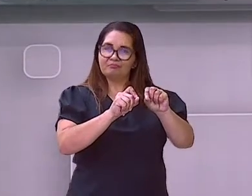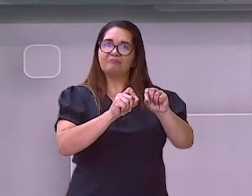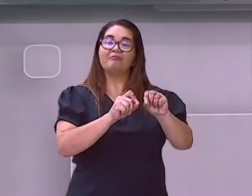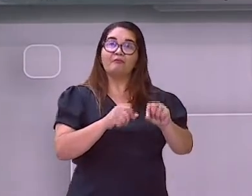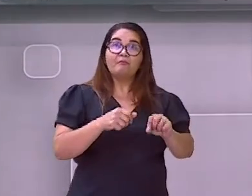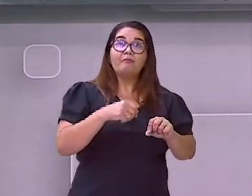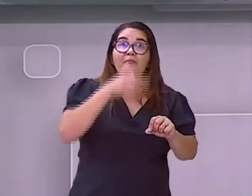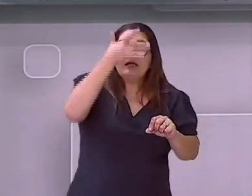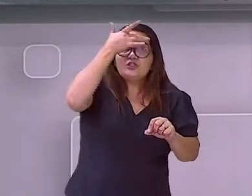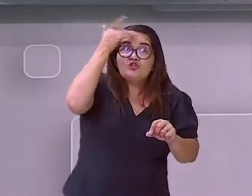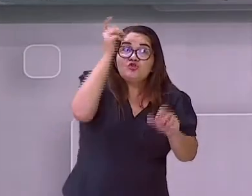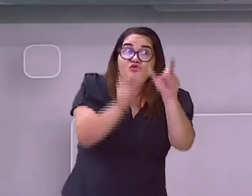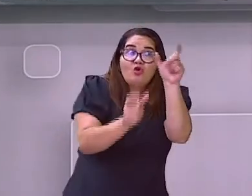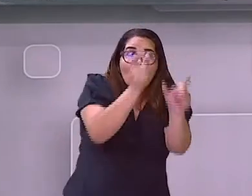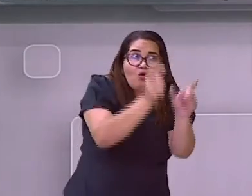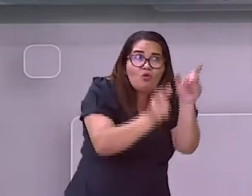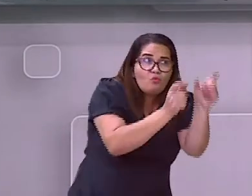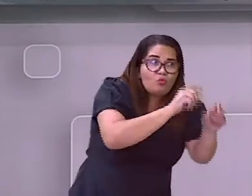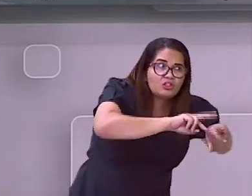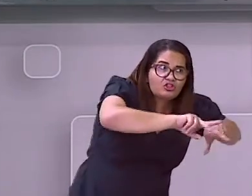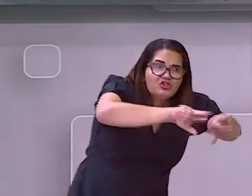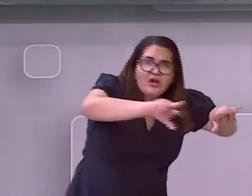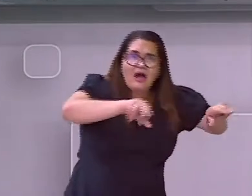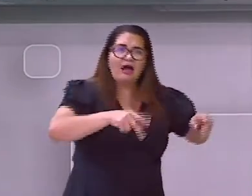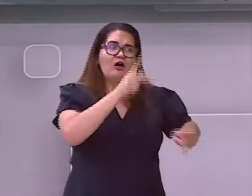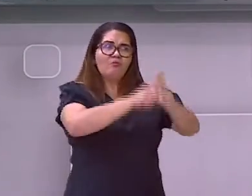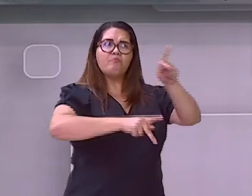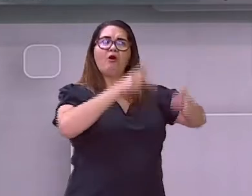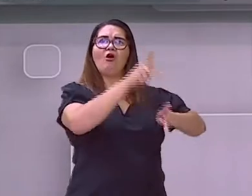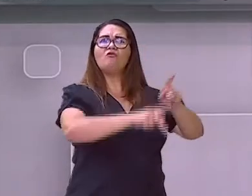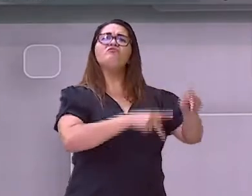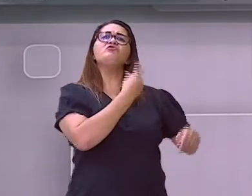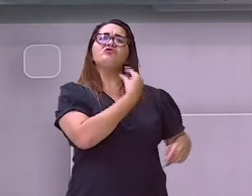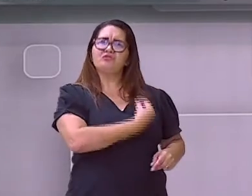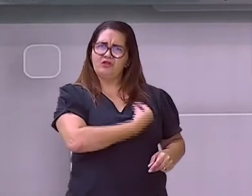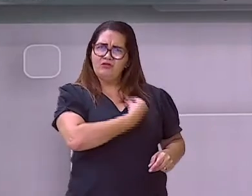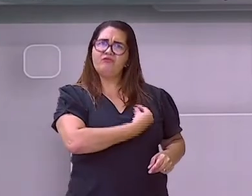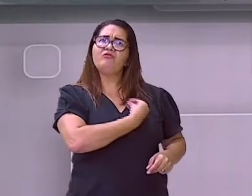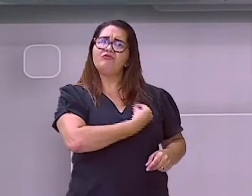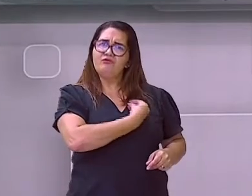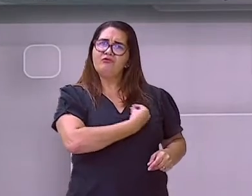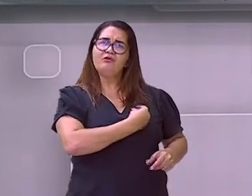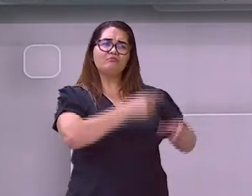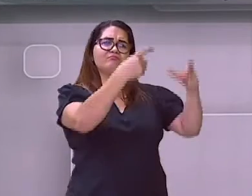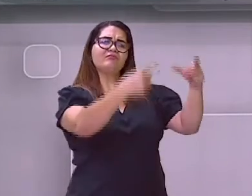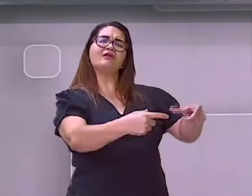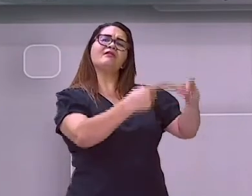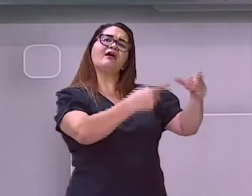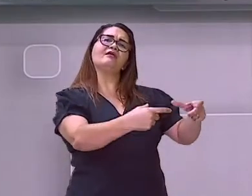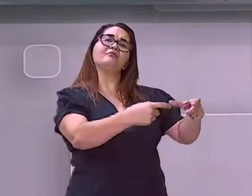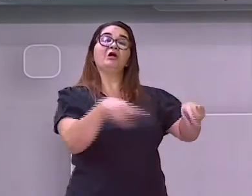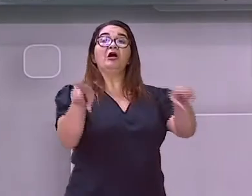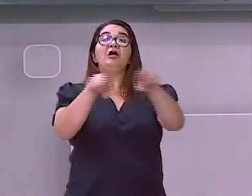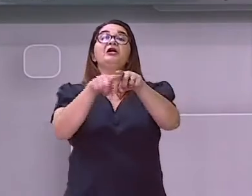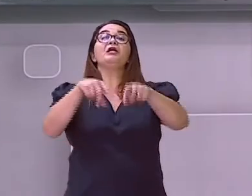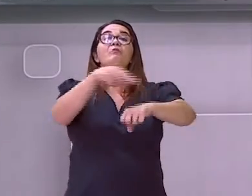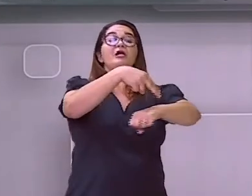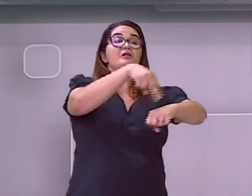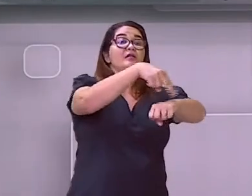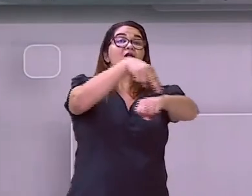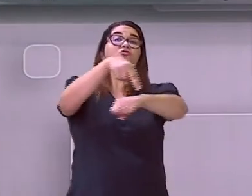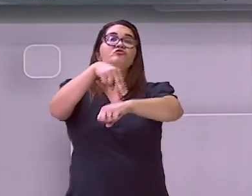Quer dizer, vários povos viviam aqui, várias nações de